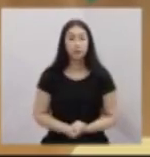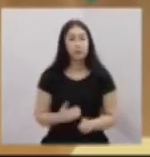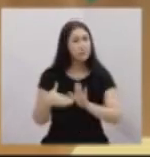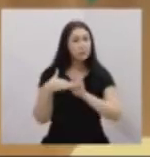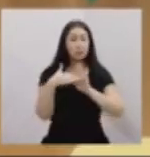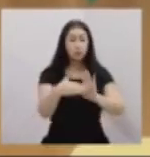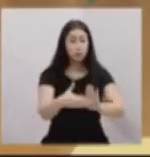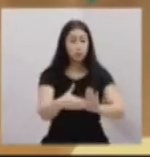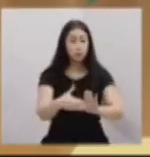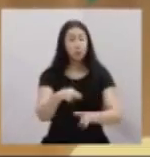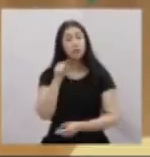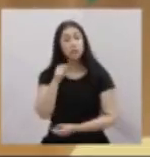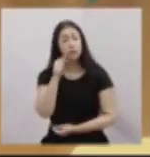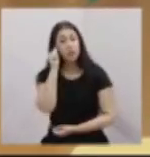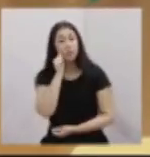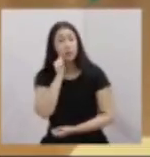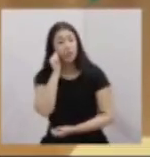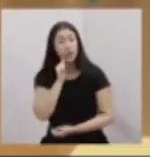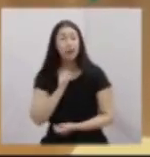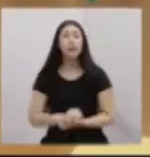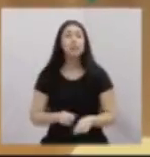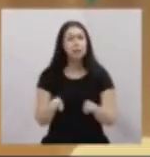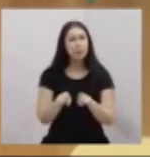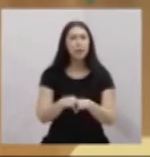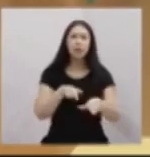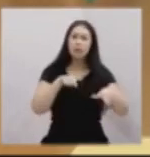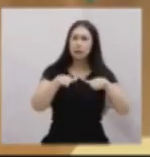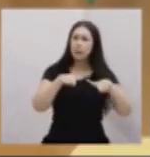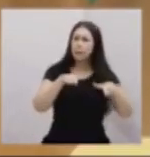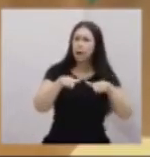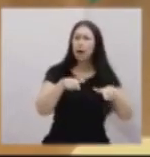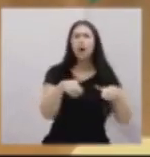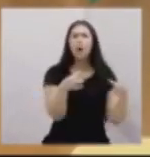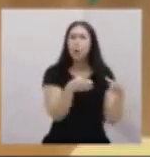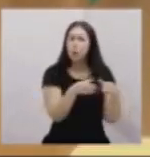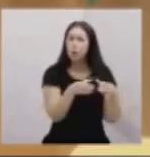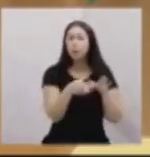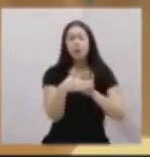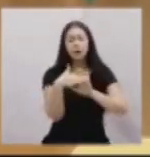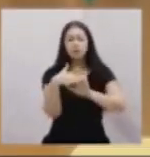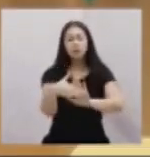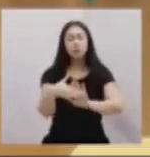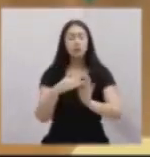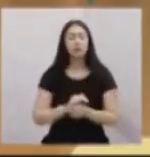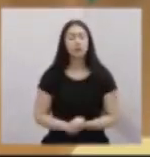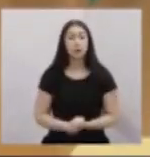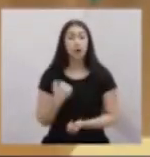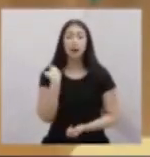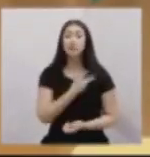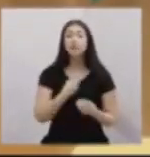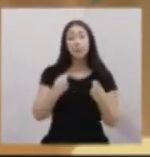religue. Você, mulher, que faz esse trabalho lá na tua comunidade, religue essa pessoa. Vamos levar